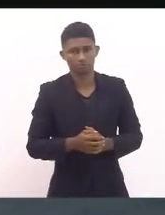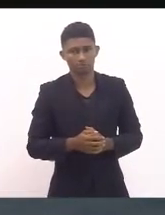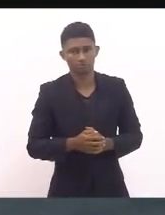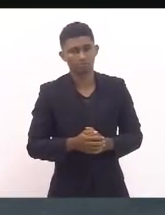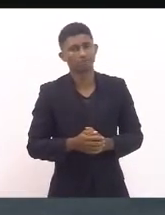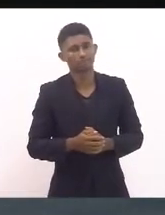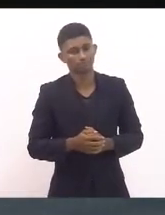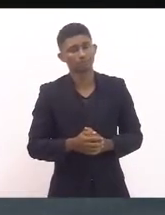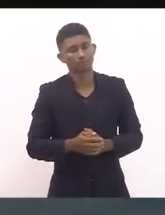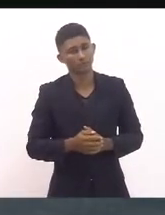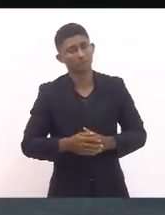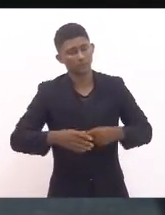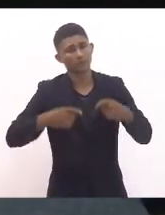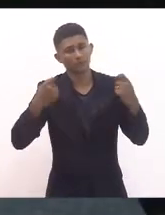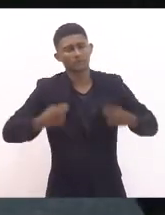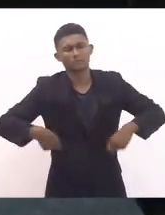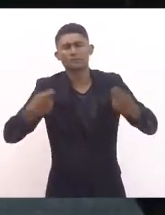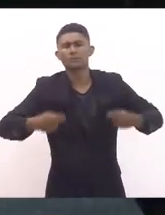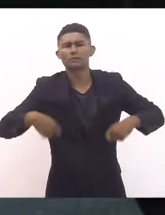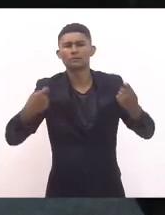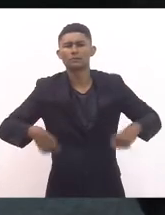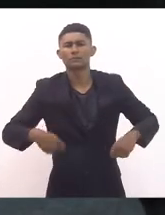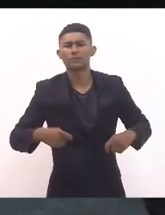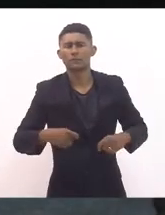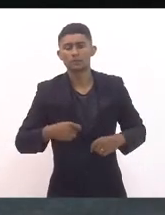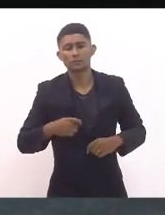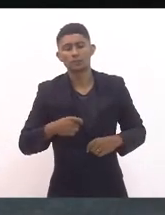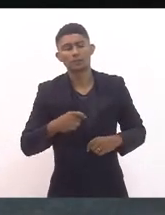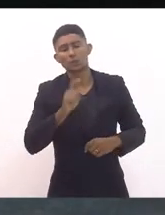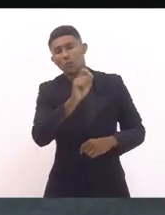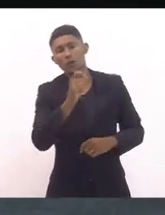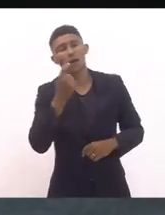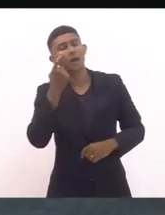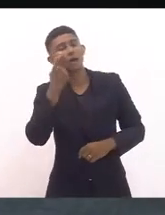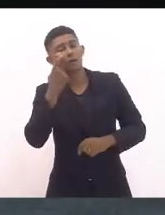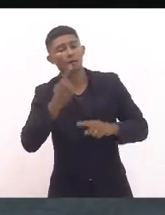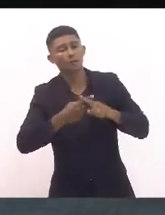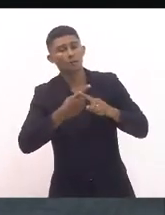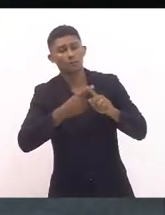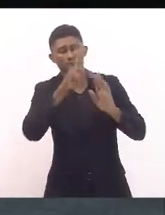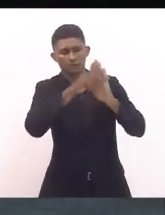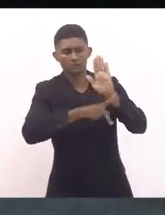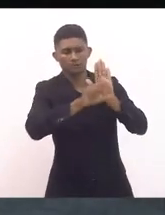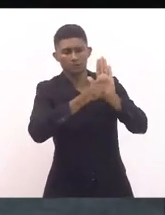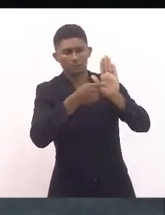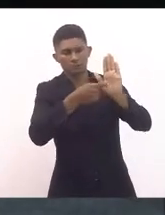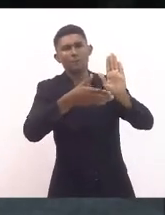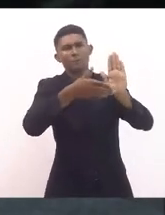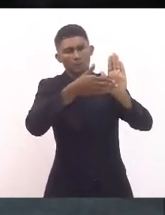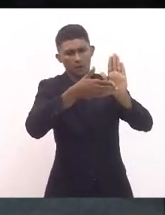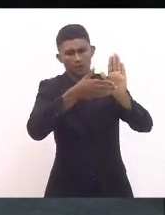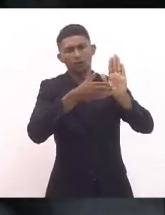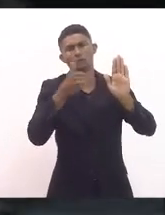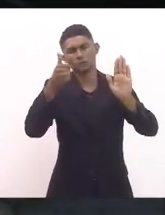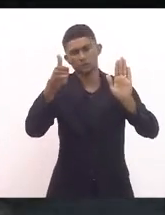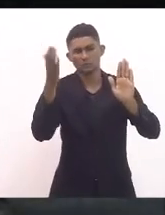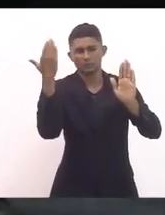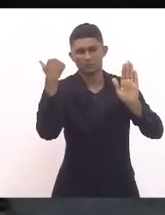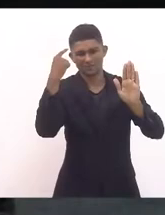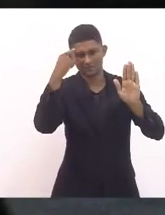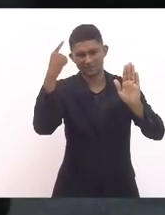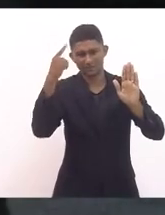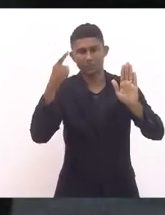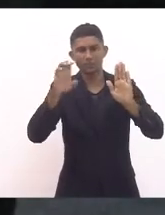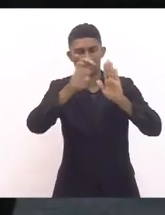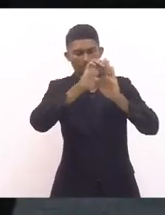precisa ver, deputada Lucinha, porque o projeto foi em pauta, recebeu emendas em